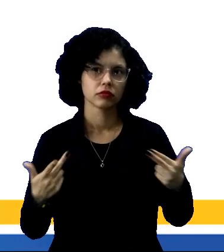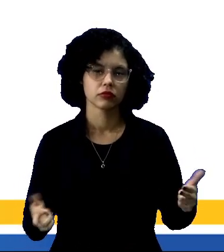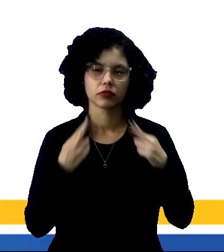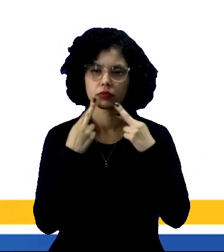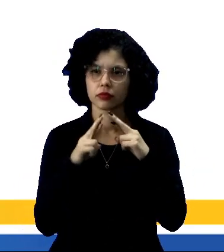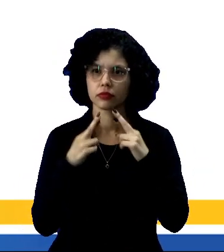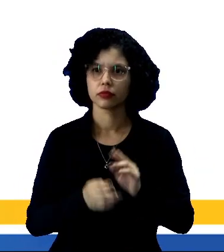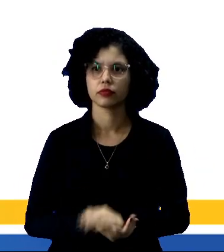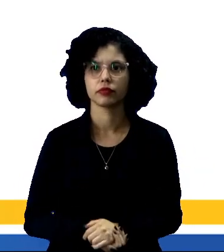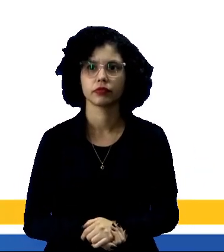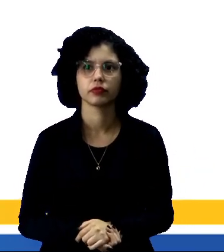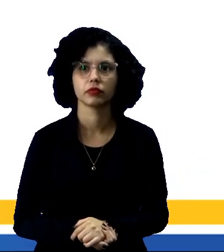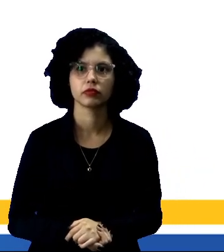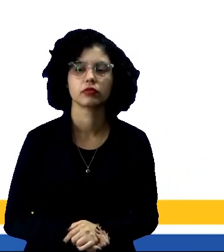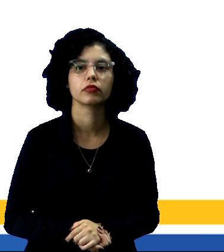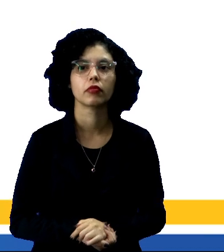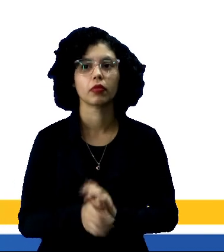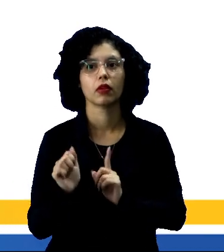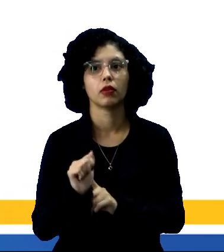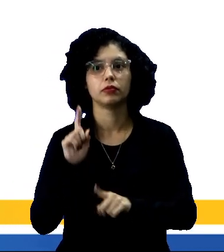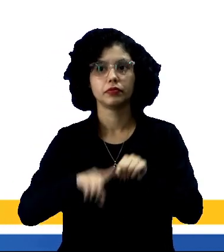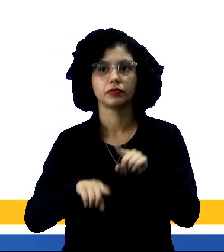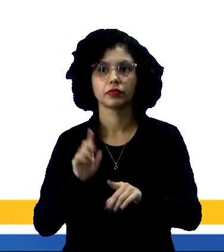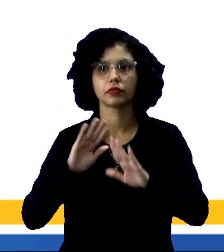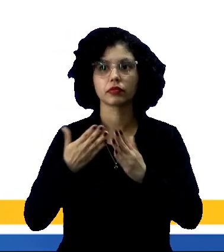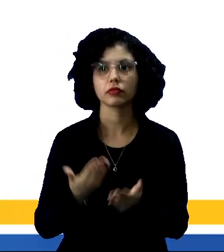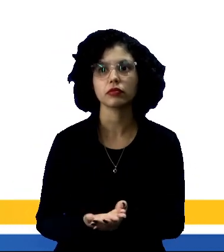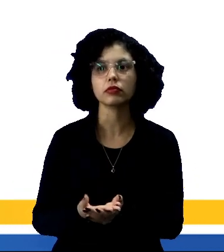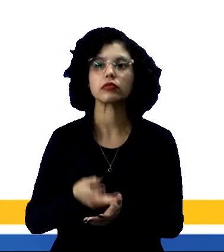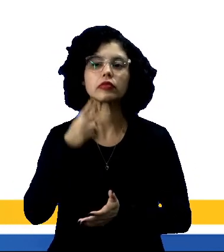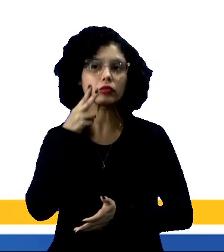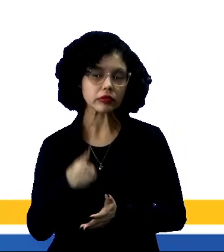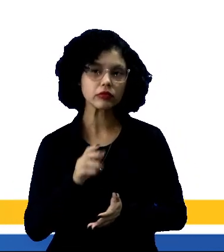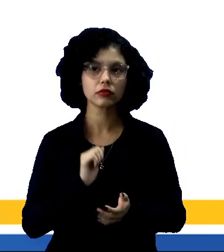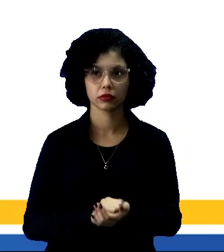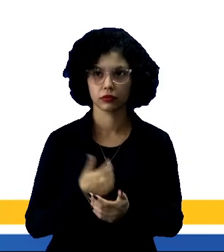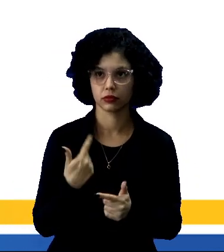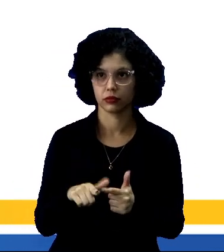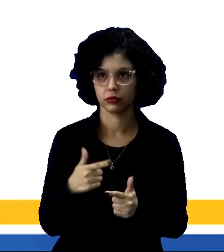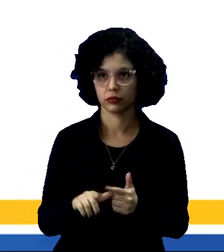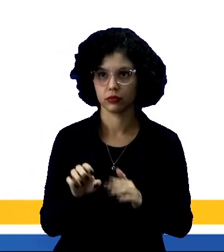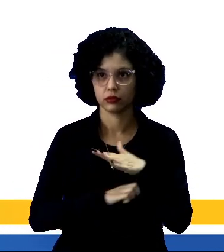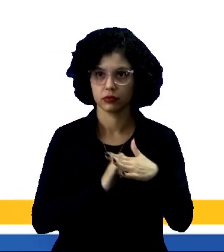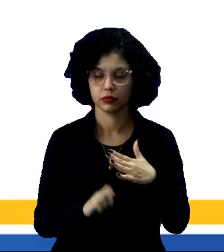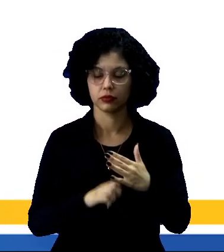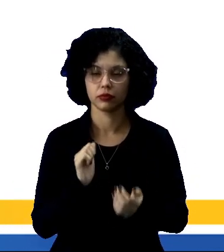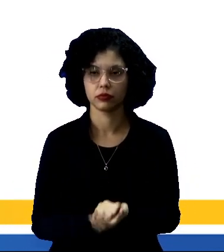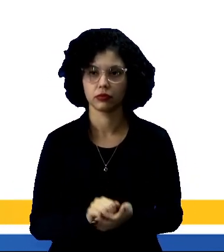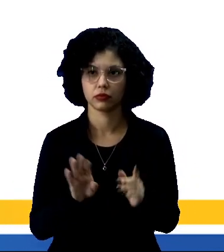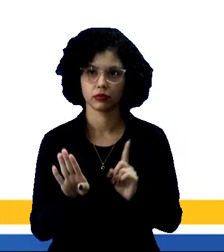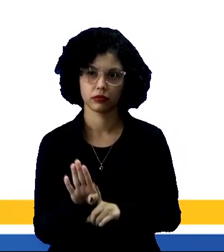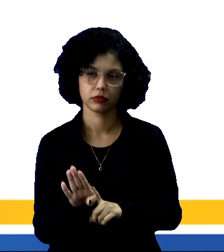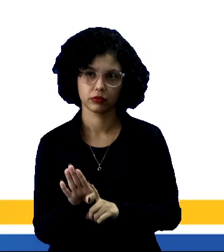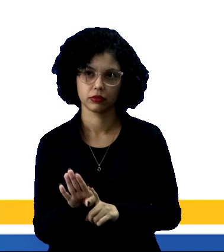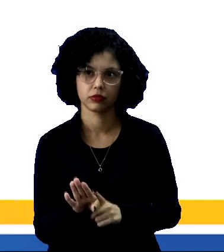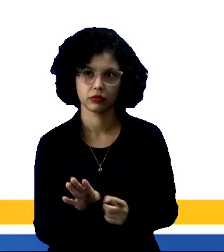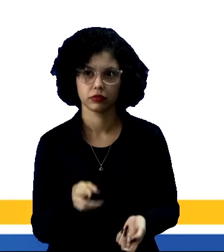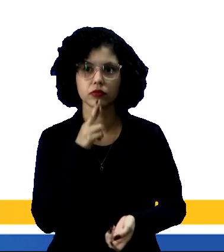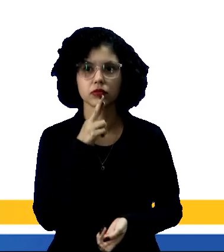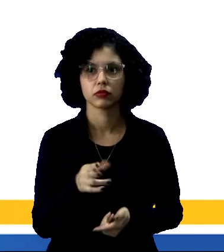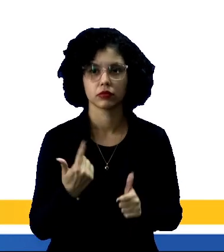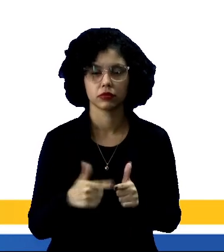objeto de reclamação? Letra A. Os materiais escolares que vieram danificados da empresa.